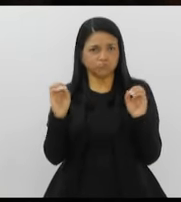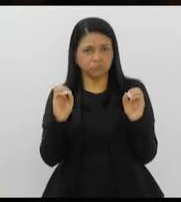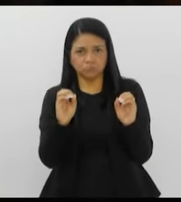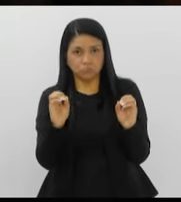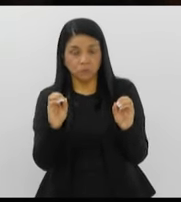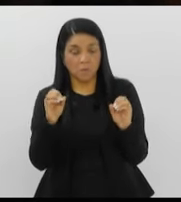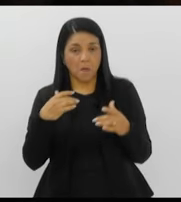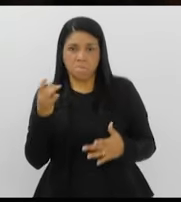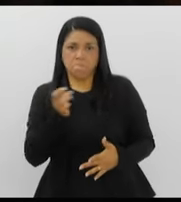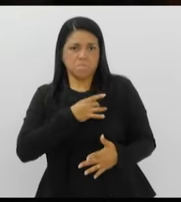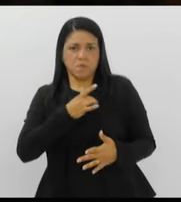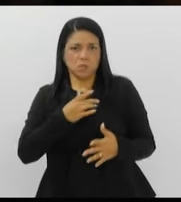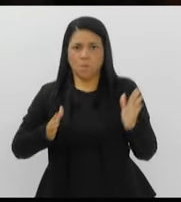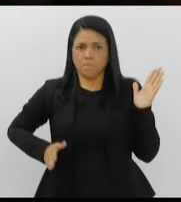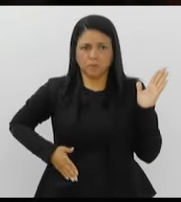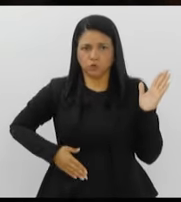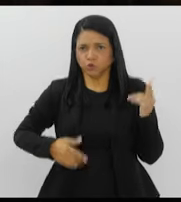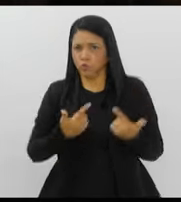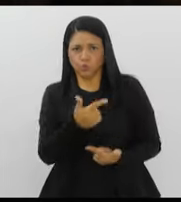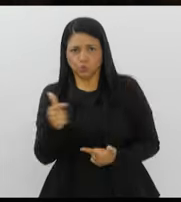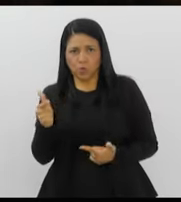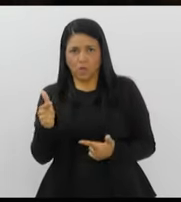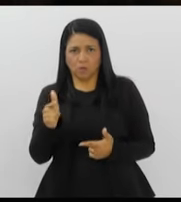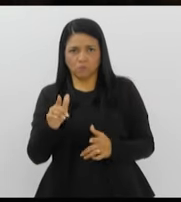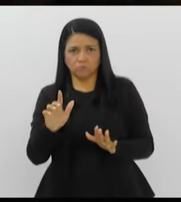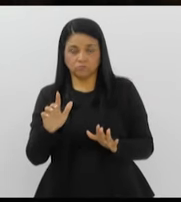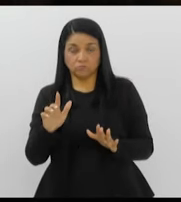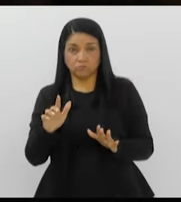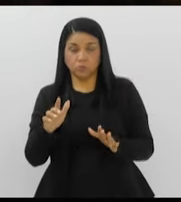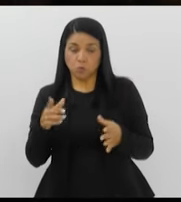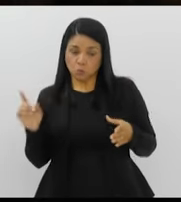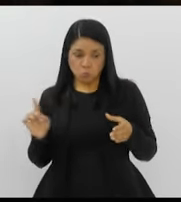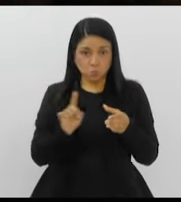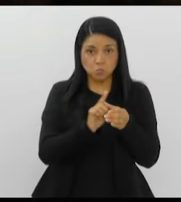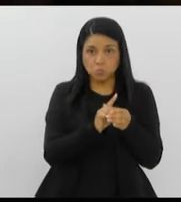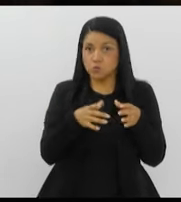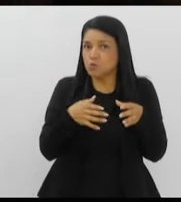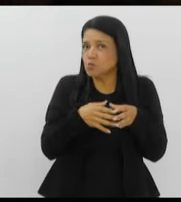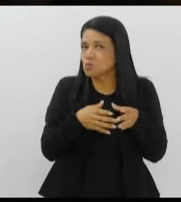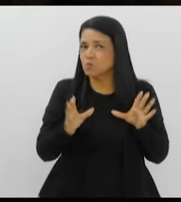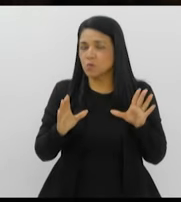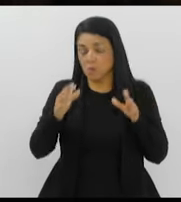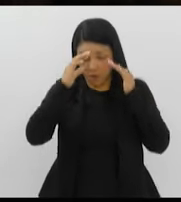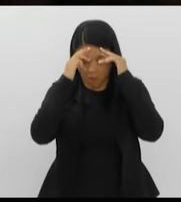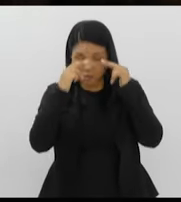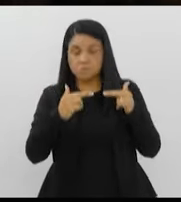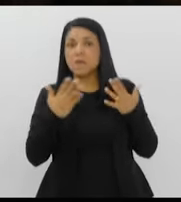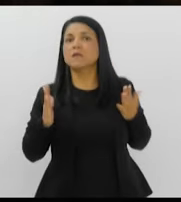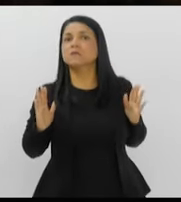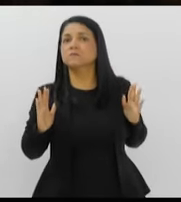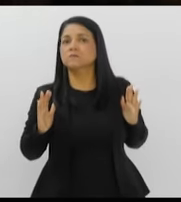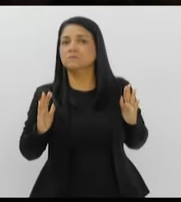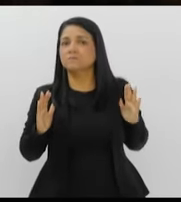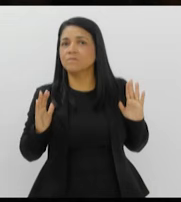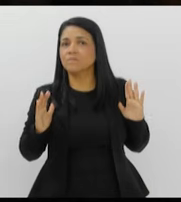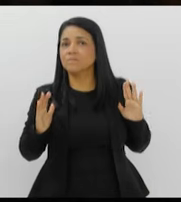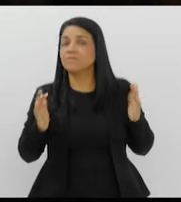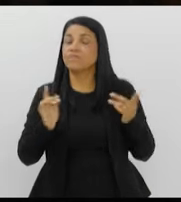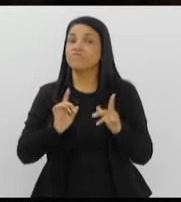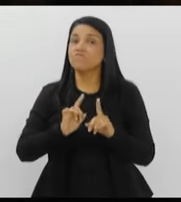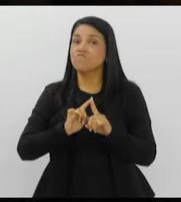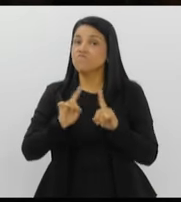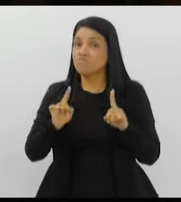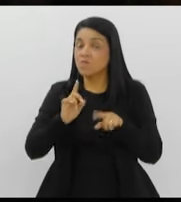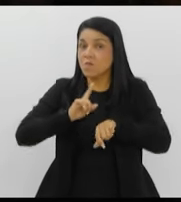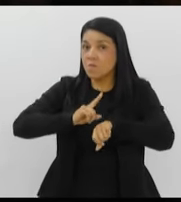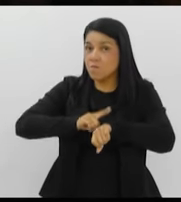de bandido, porque não faço parte do time, e eles me respeitam. De modo que, na